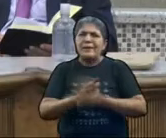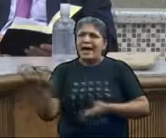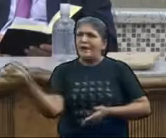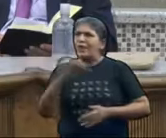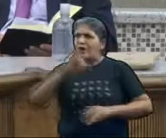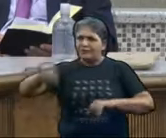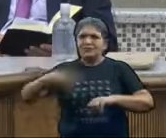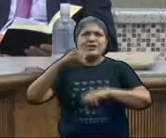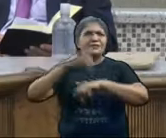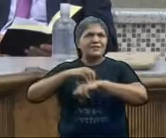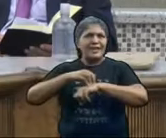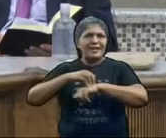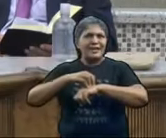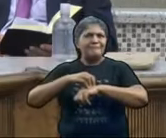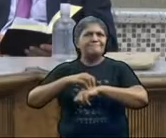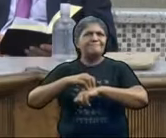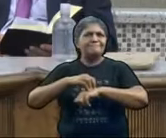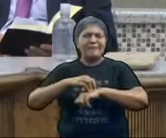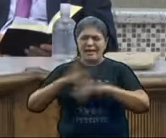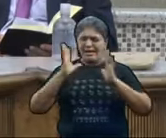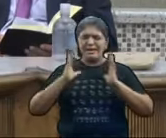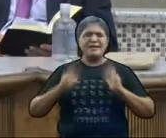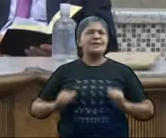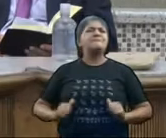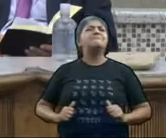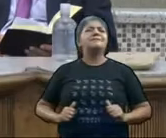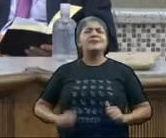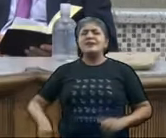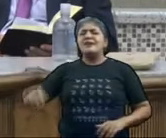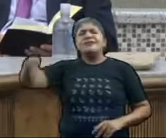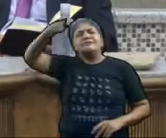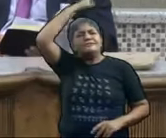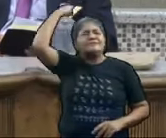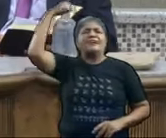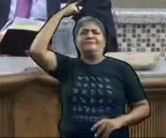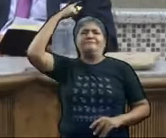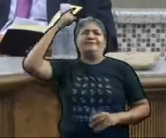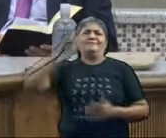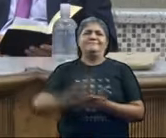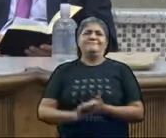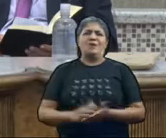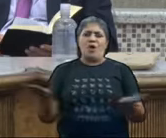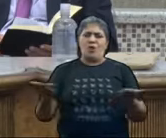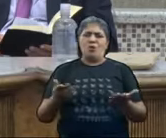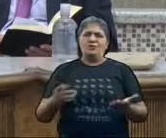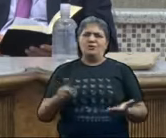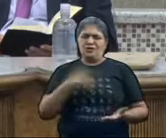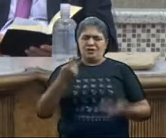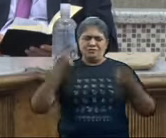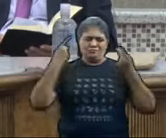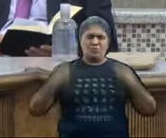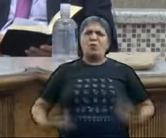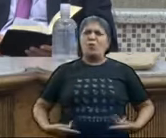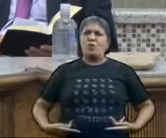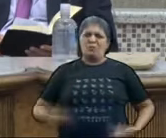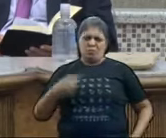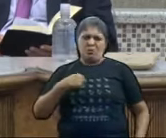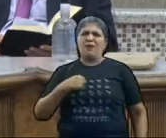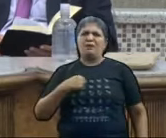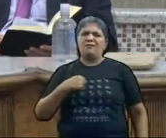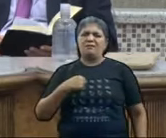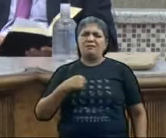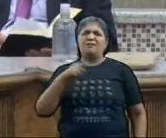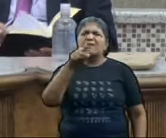você estamos caminhando. Hoje nós estamos em um corpo corruptível,